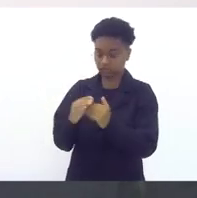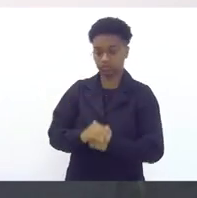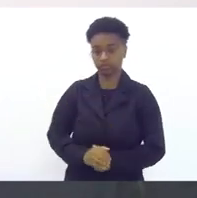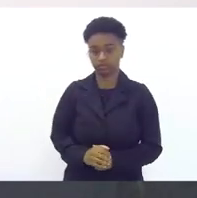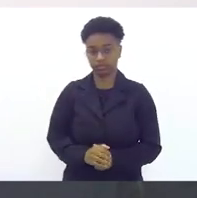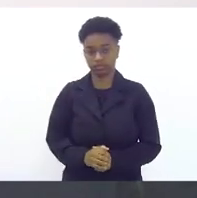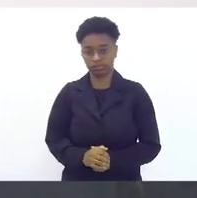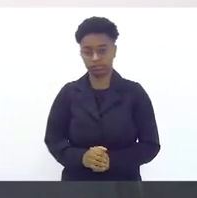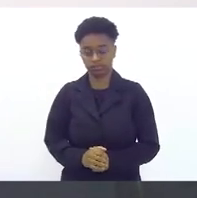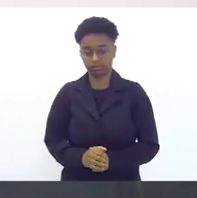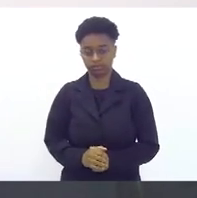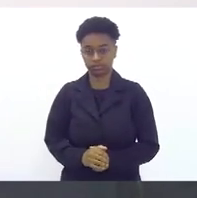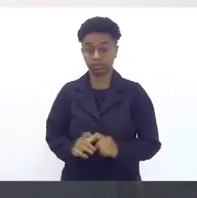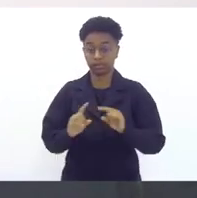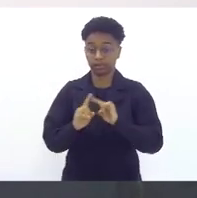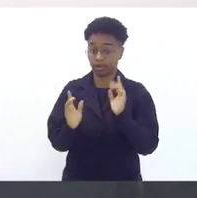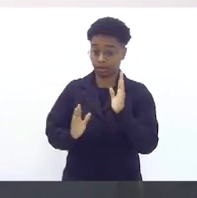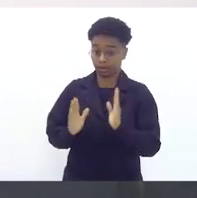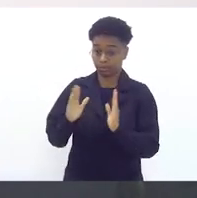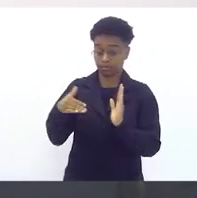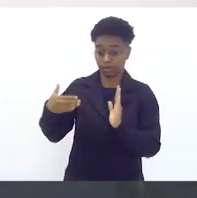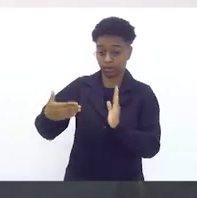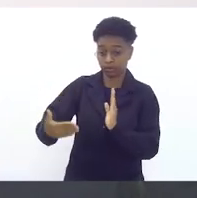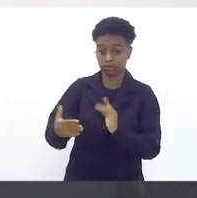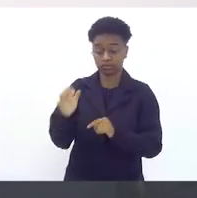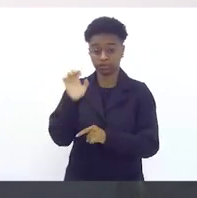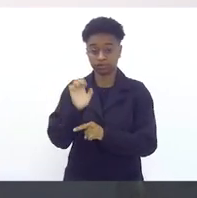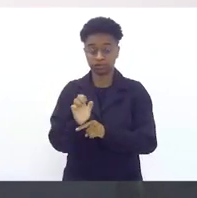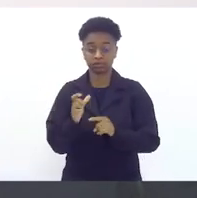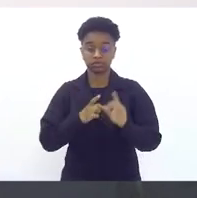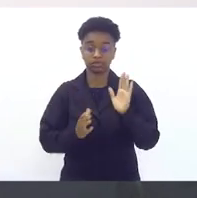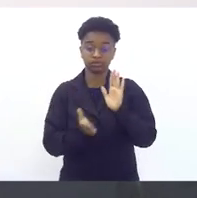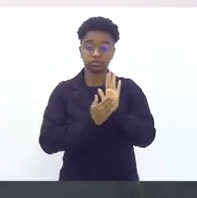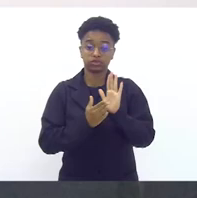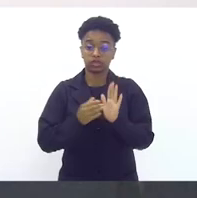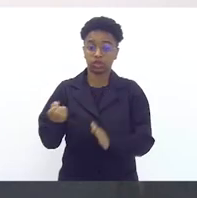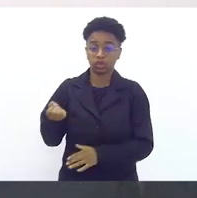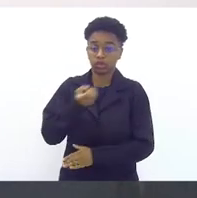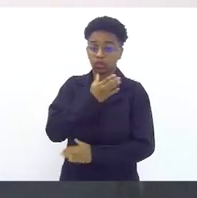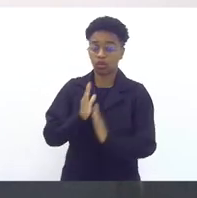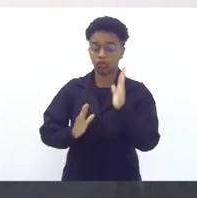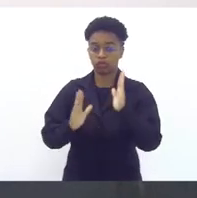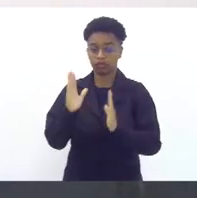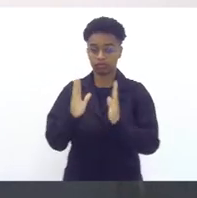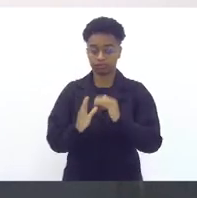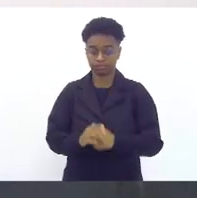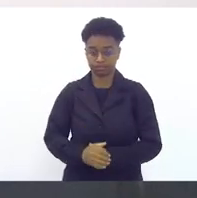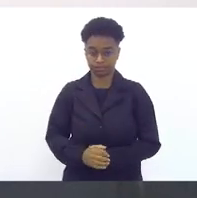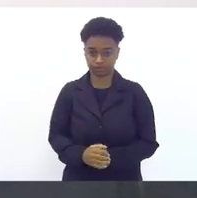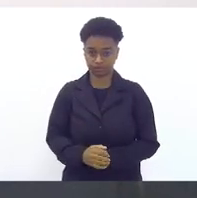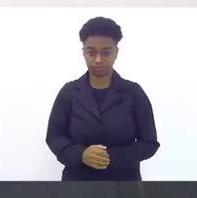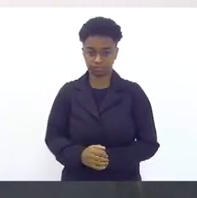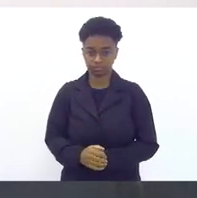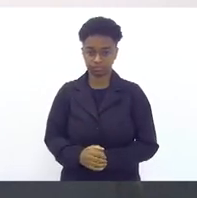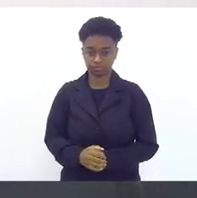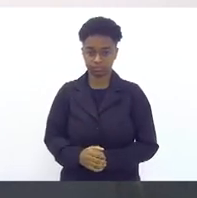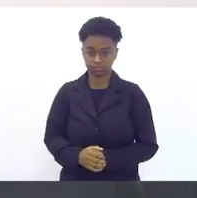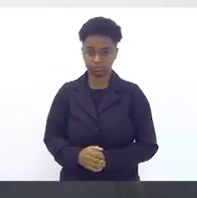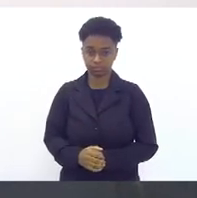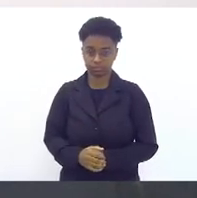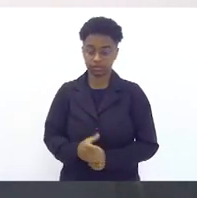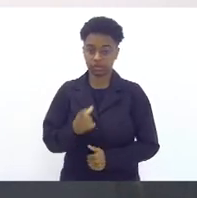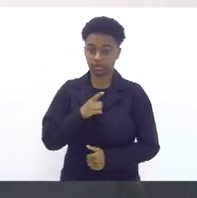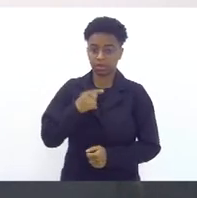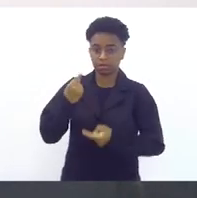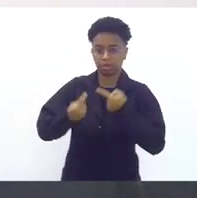Nesse ínterim, o Estado propôs um novo regime, que tem uma